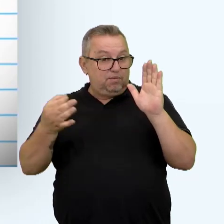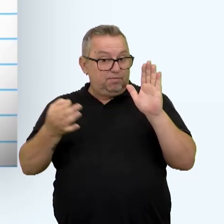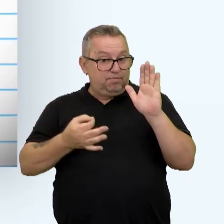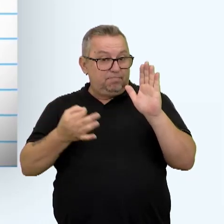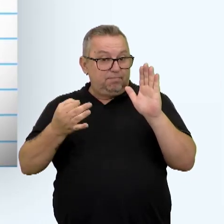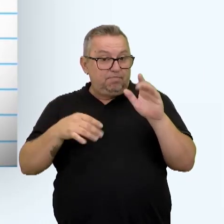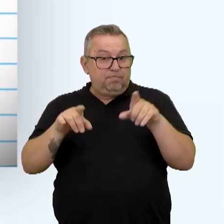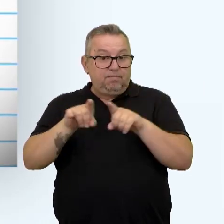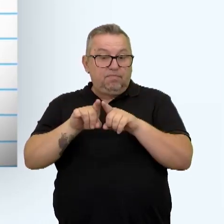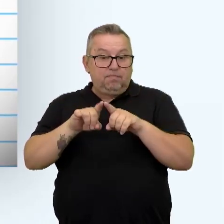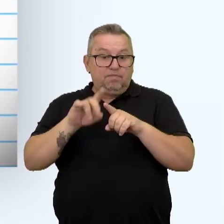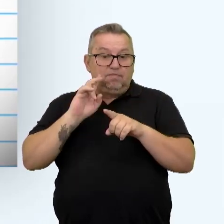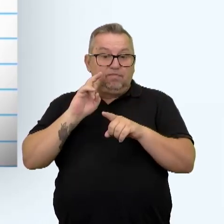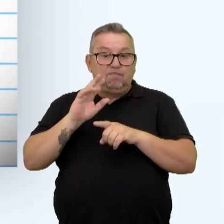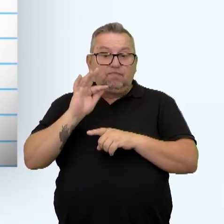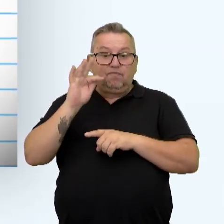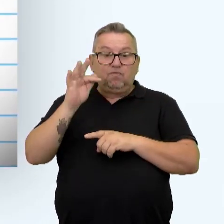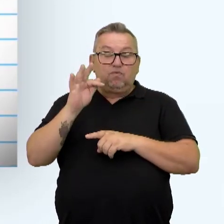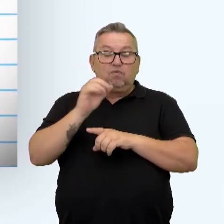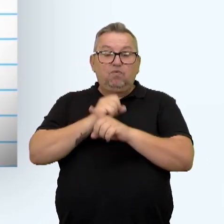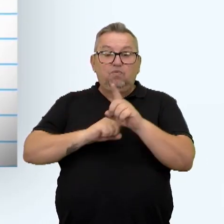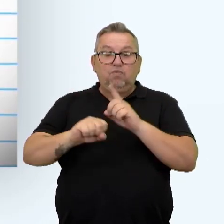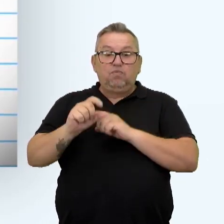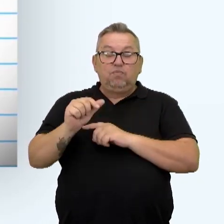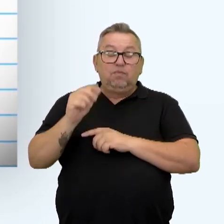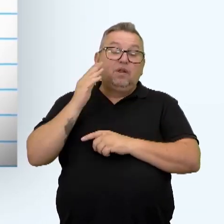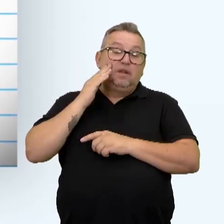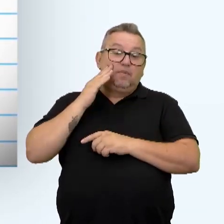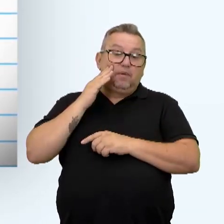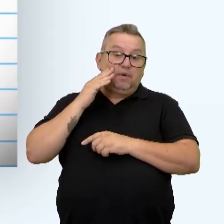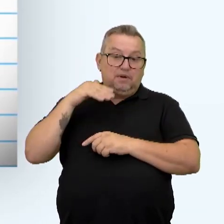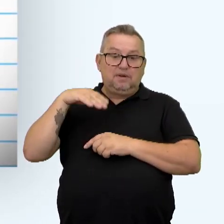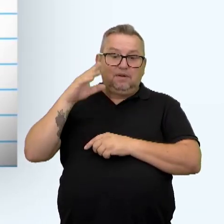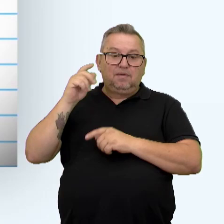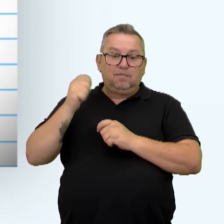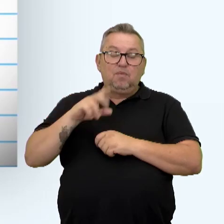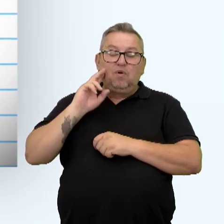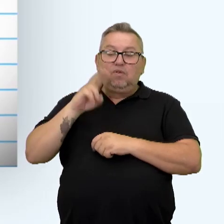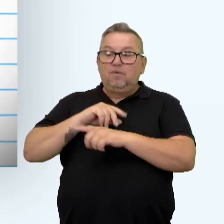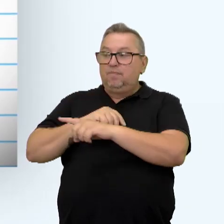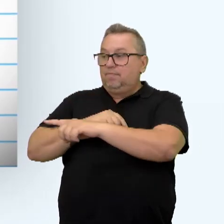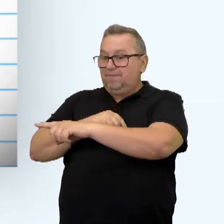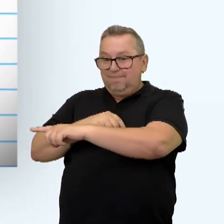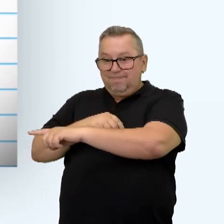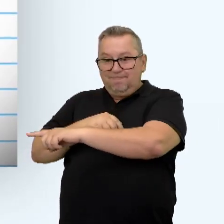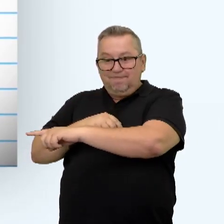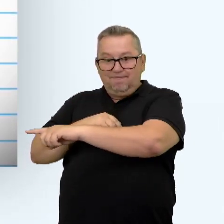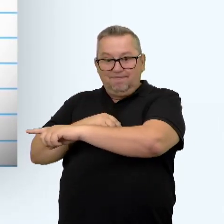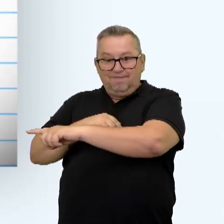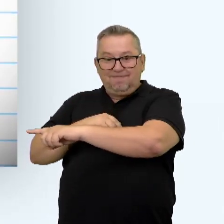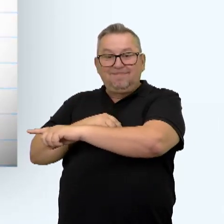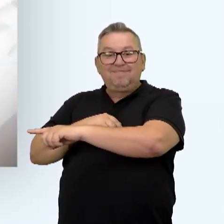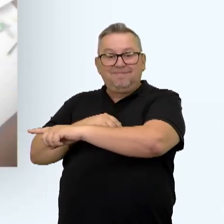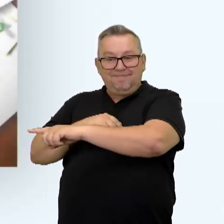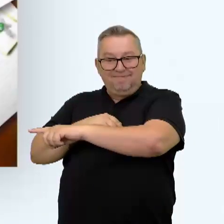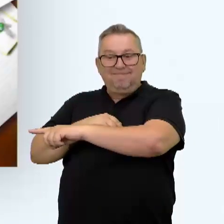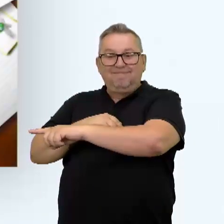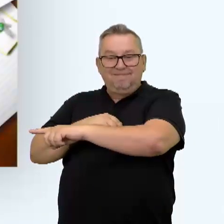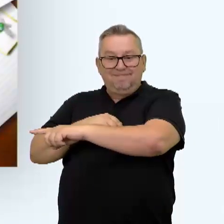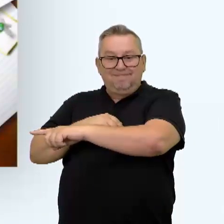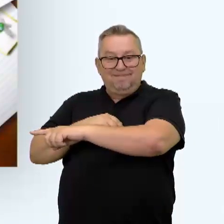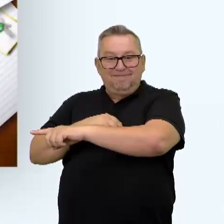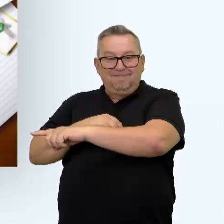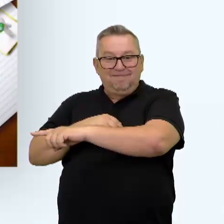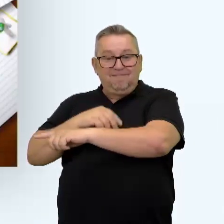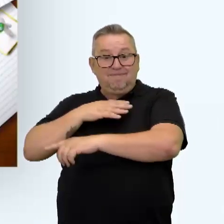como em projeções e estimativas socioeconômicas. Para saber mais, você pode consultar o relatório publicado no site do IBGE. Ficamos por